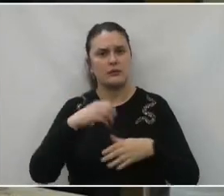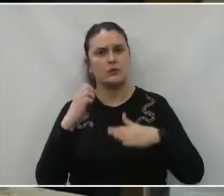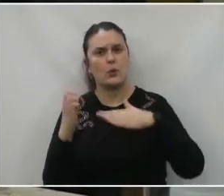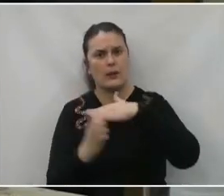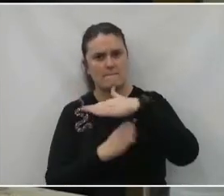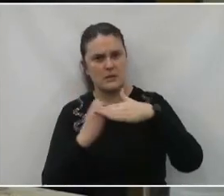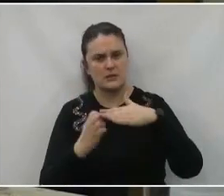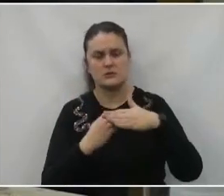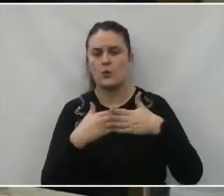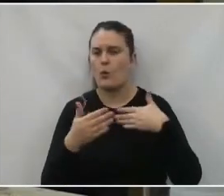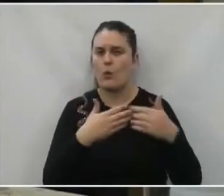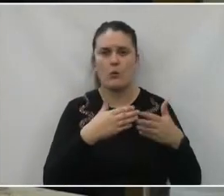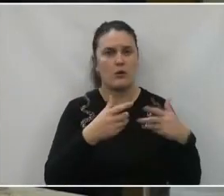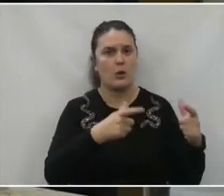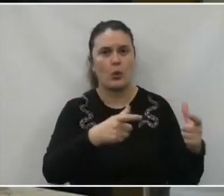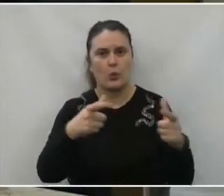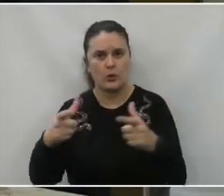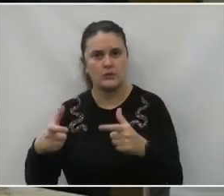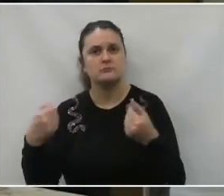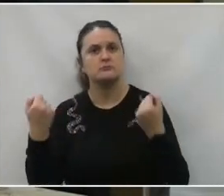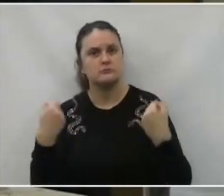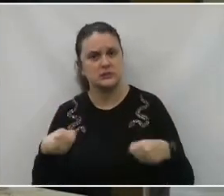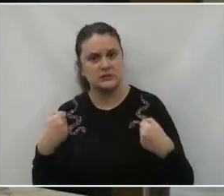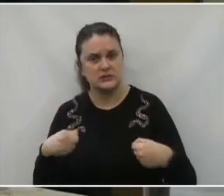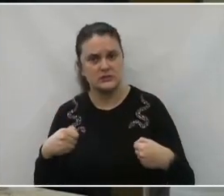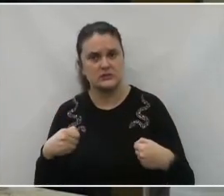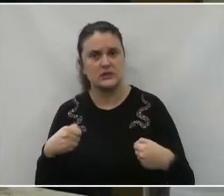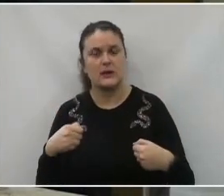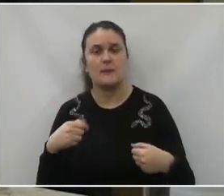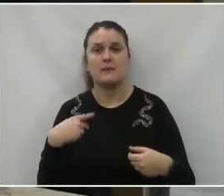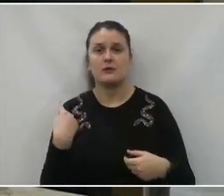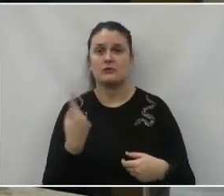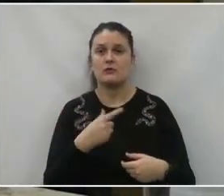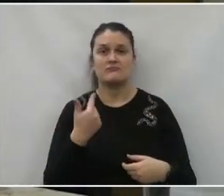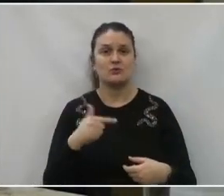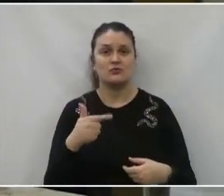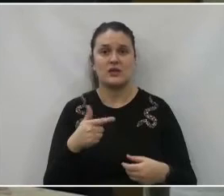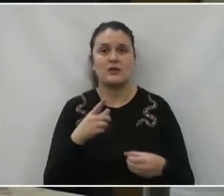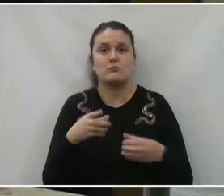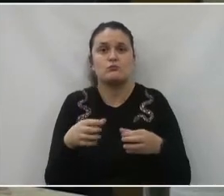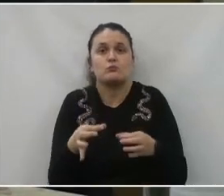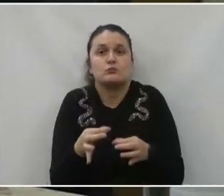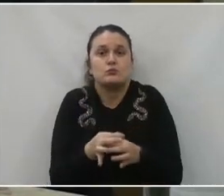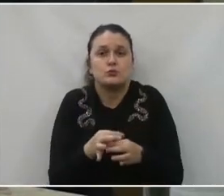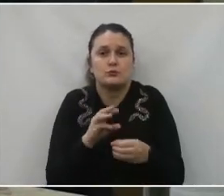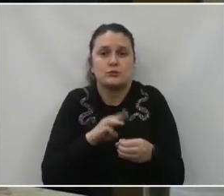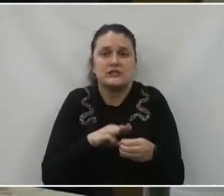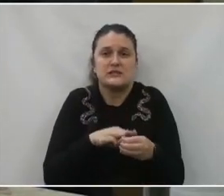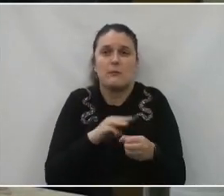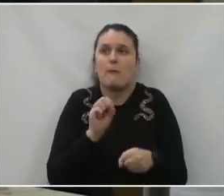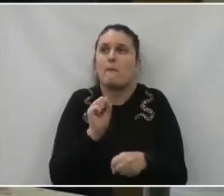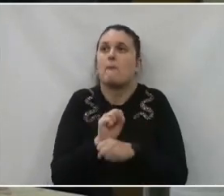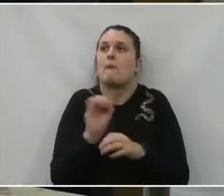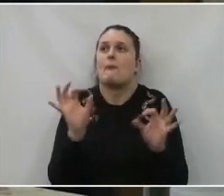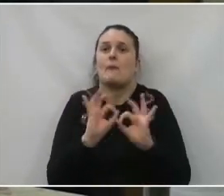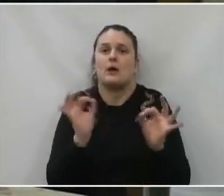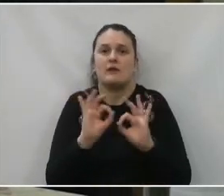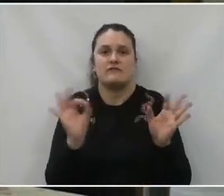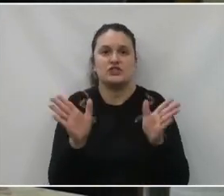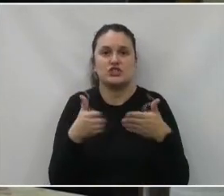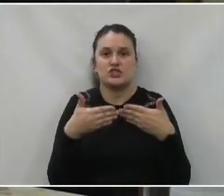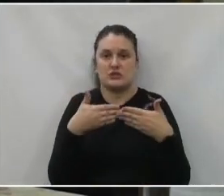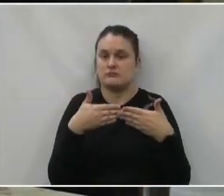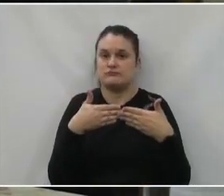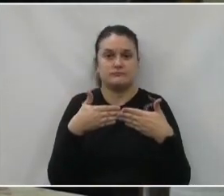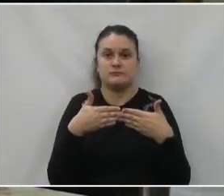local. Isto é necessário para que não tenha que o município parar. Aí sim é complicado.